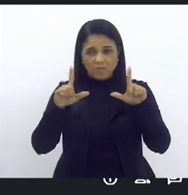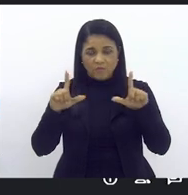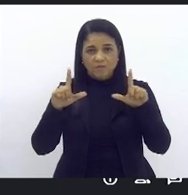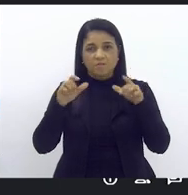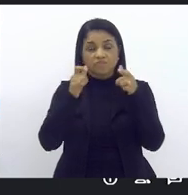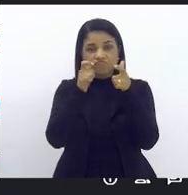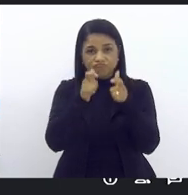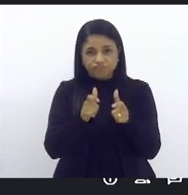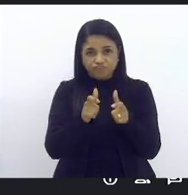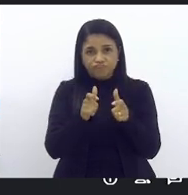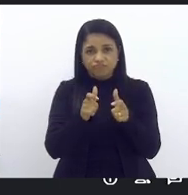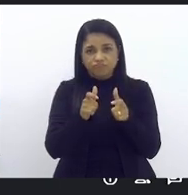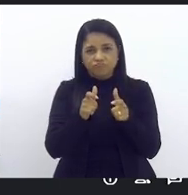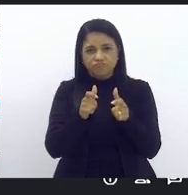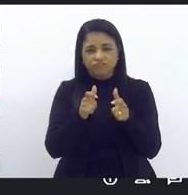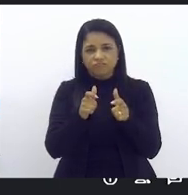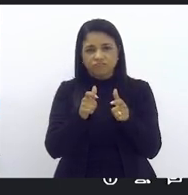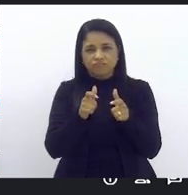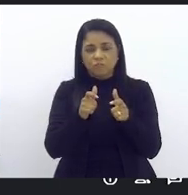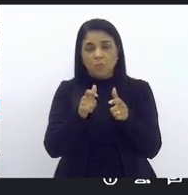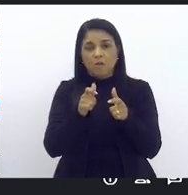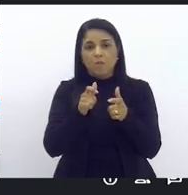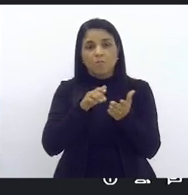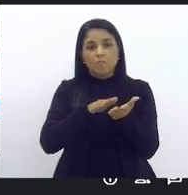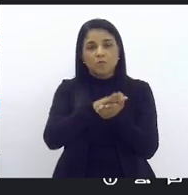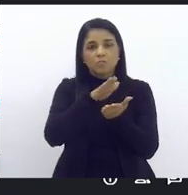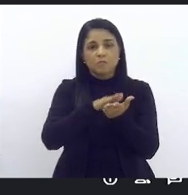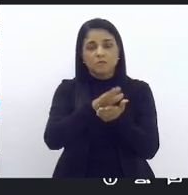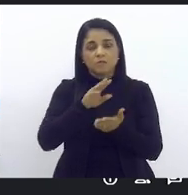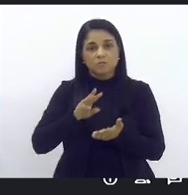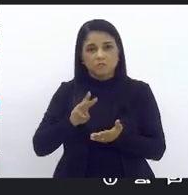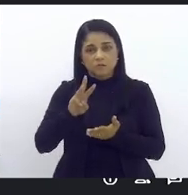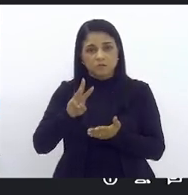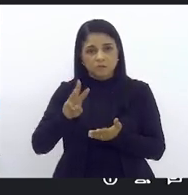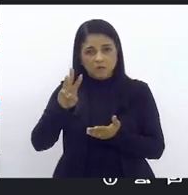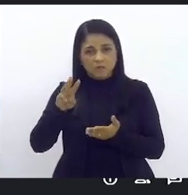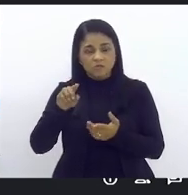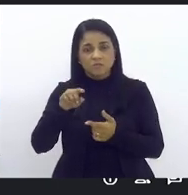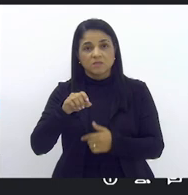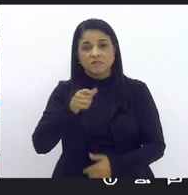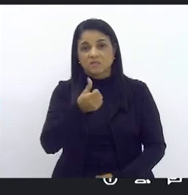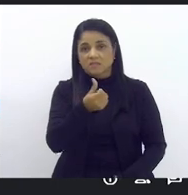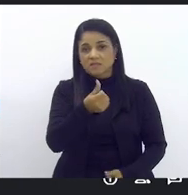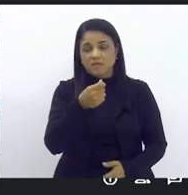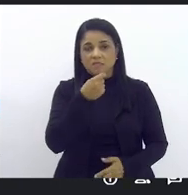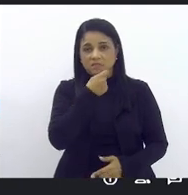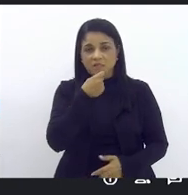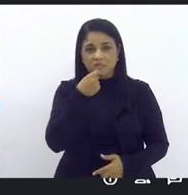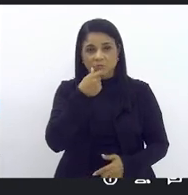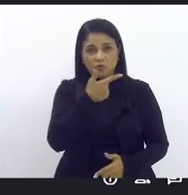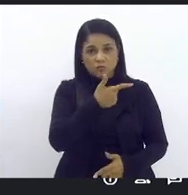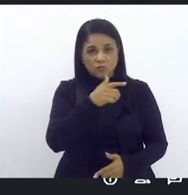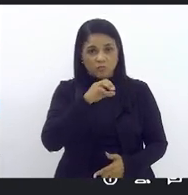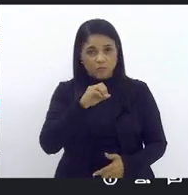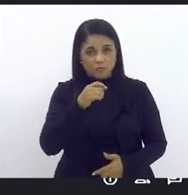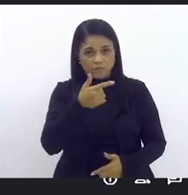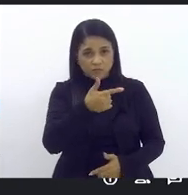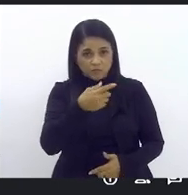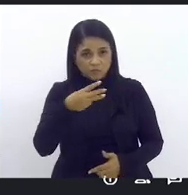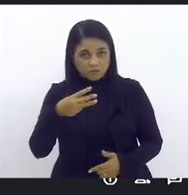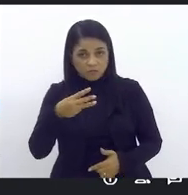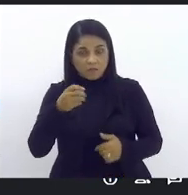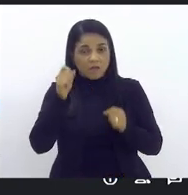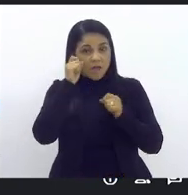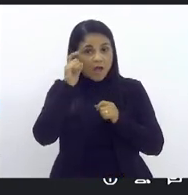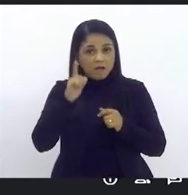é, uma publicação no site dela de 6 de setembro de 2023, alertando que há um